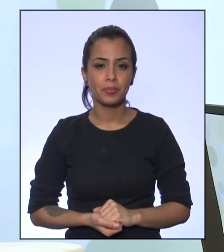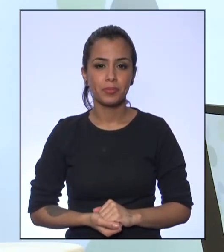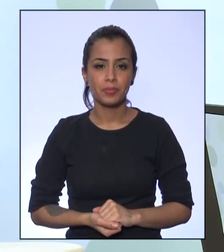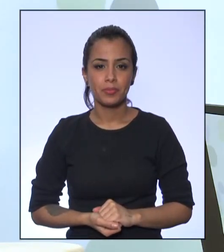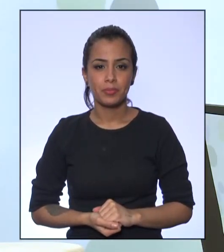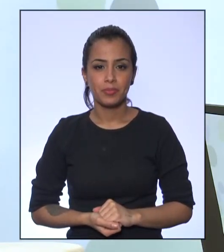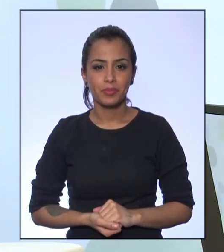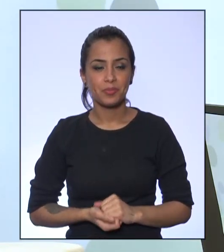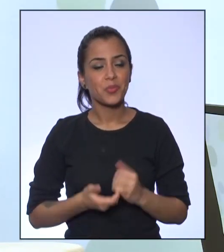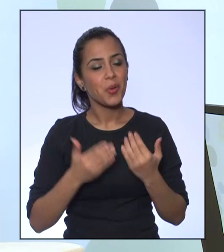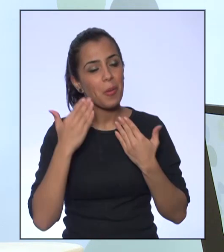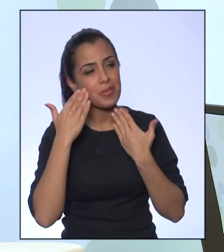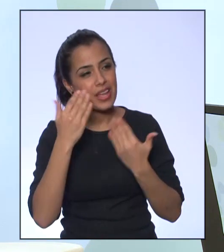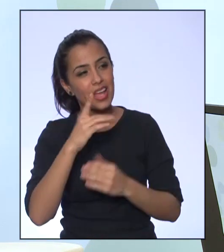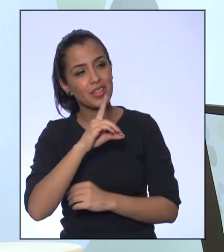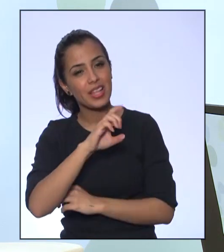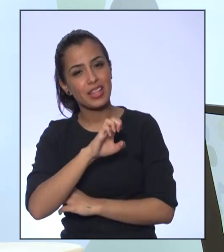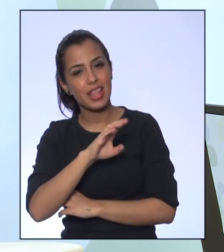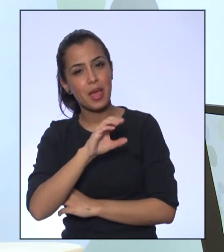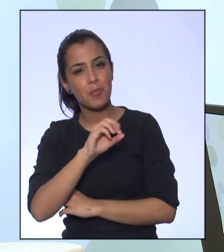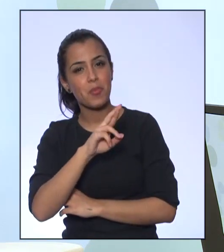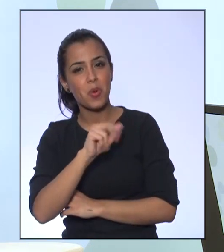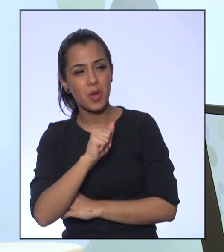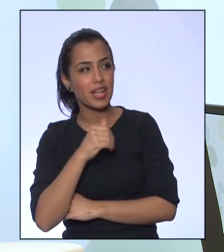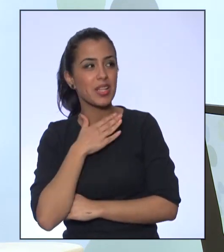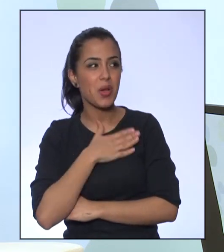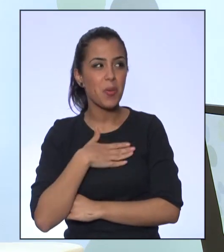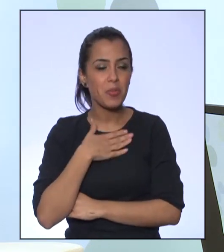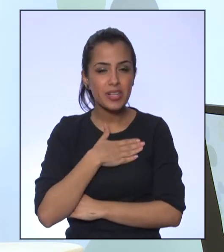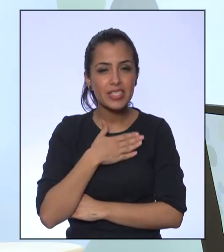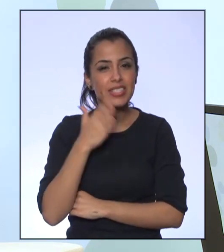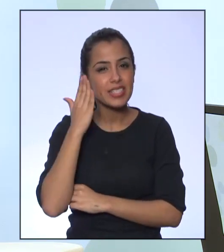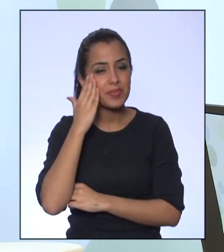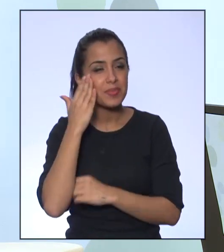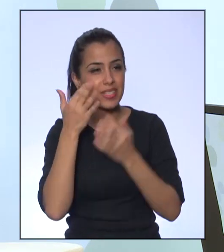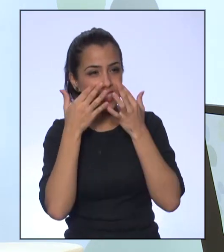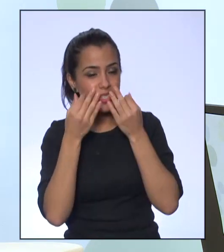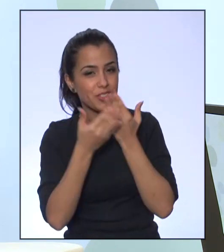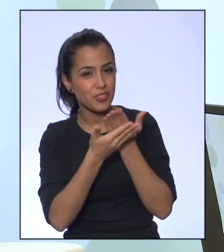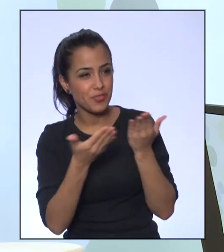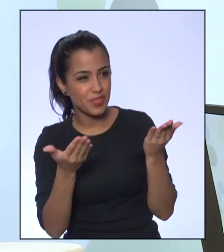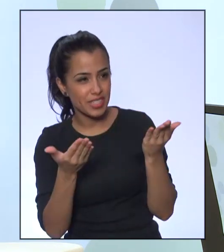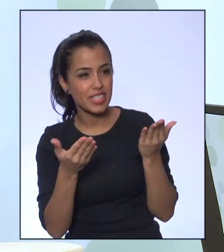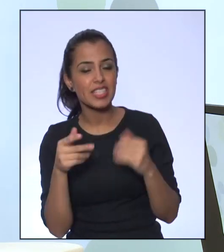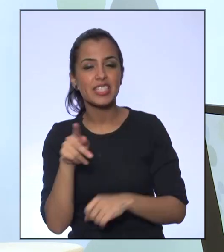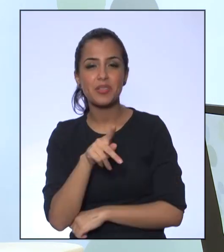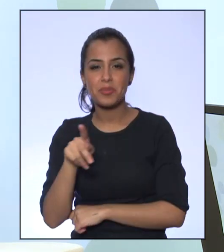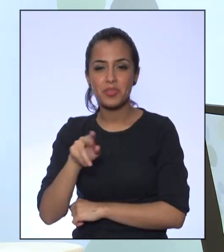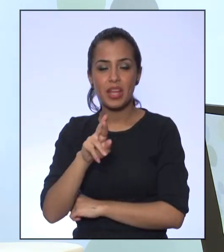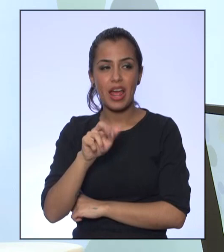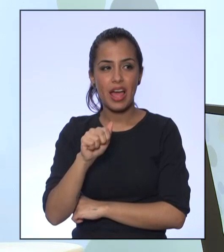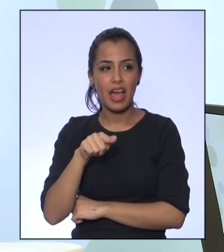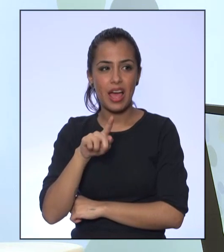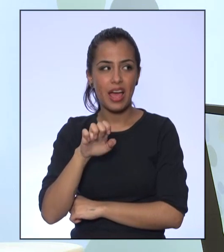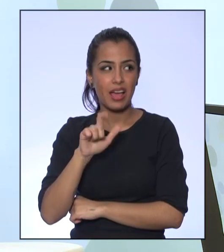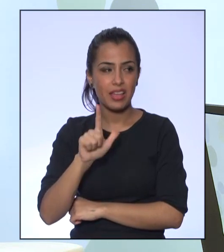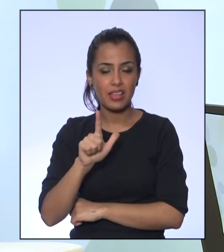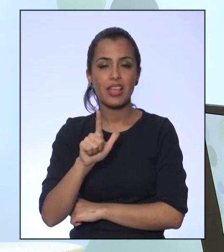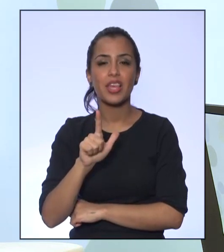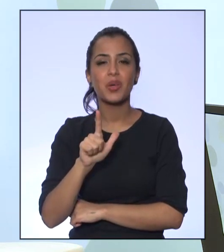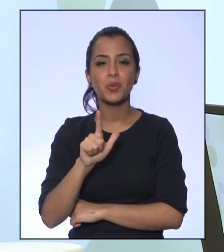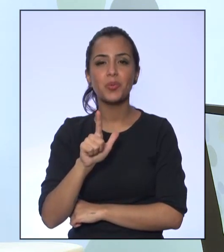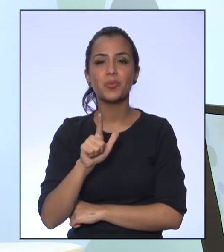Obrigado, Débora. Sempre um prazer aí escutar vocês, a professora Raquel Trasberg, que é diretora lá do CEMADEM